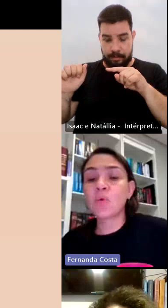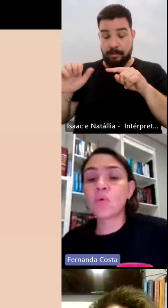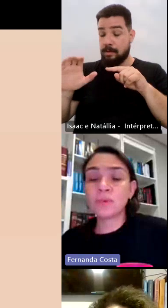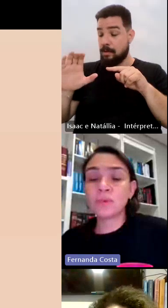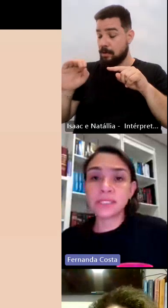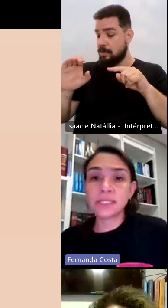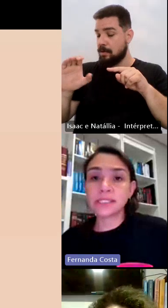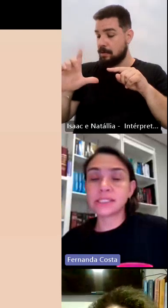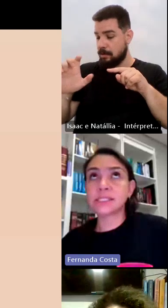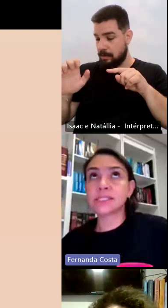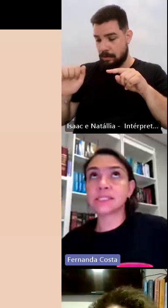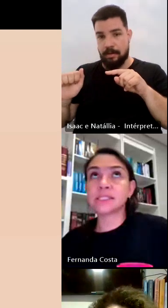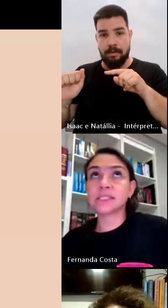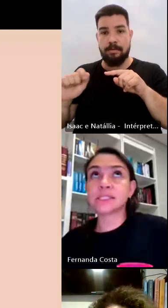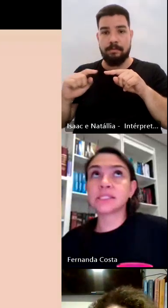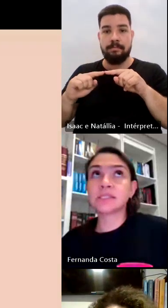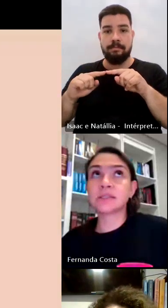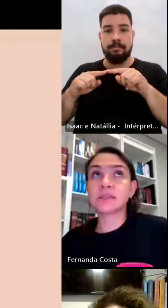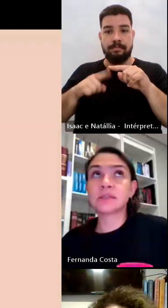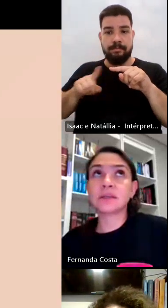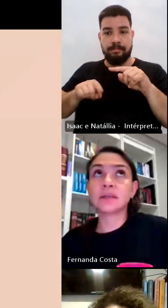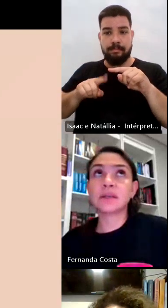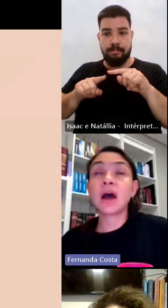porque alguns